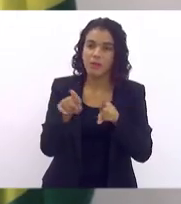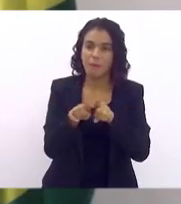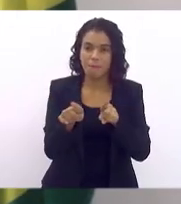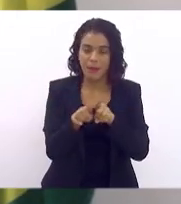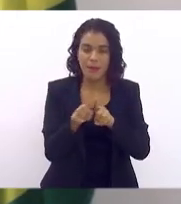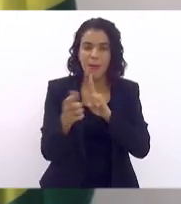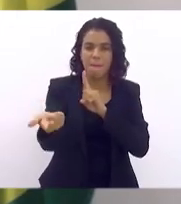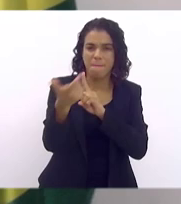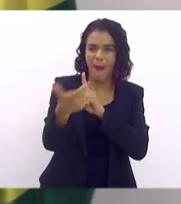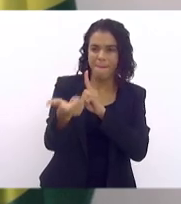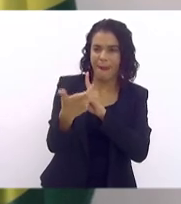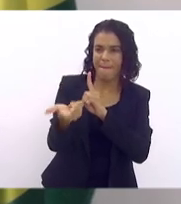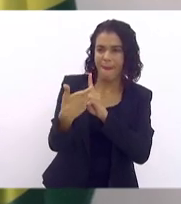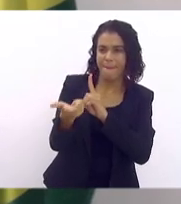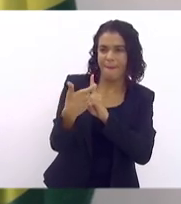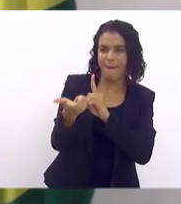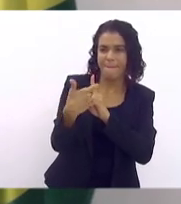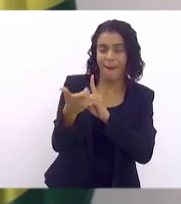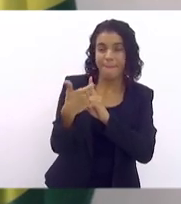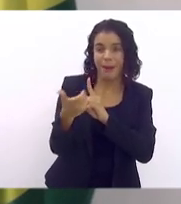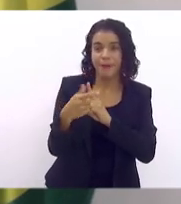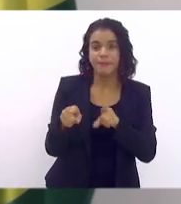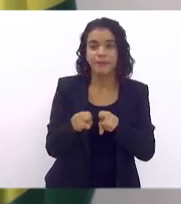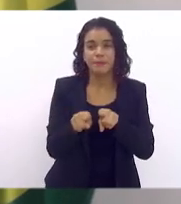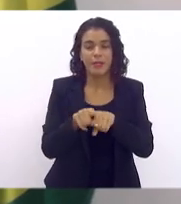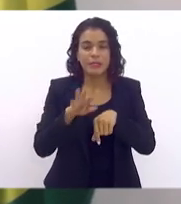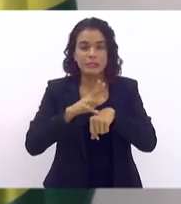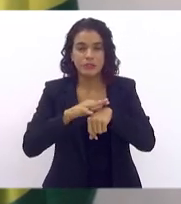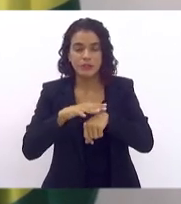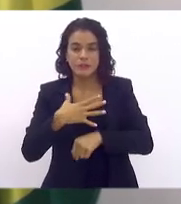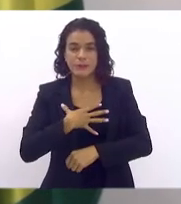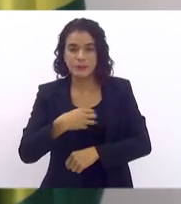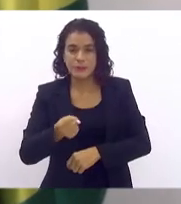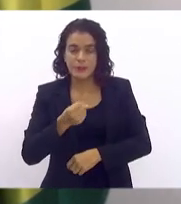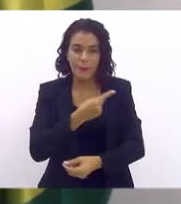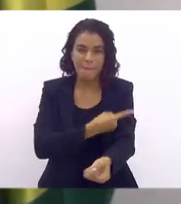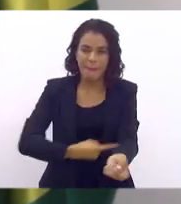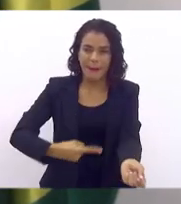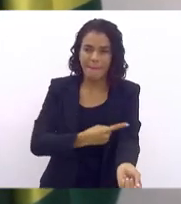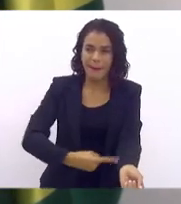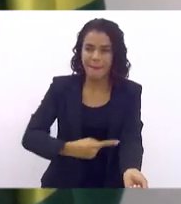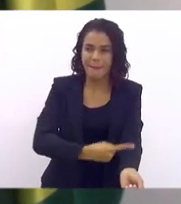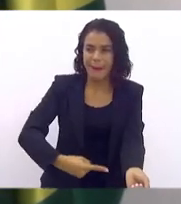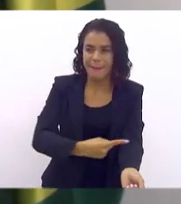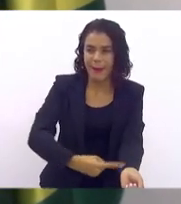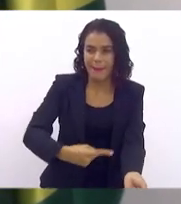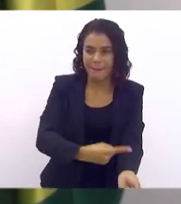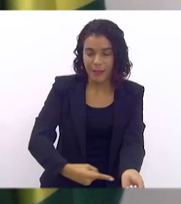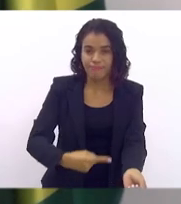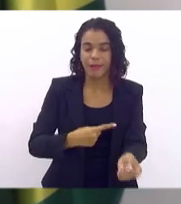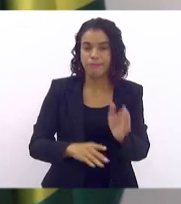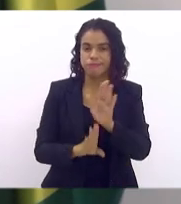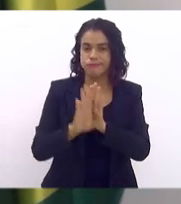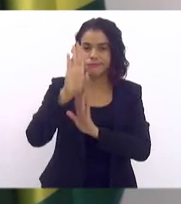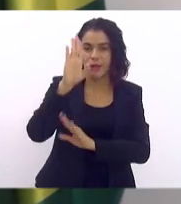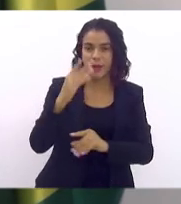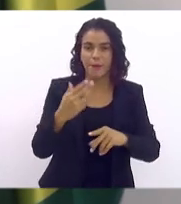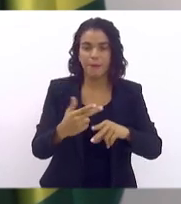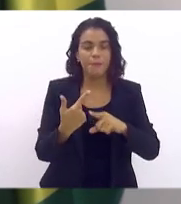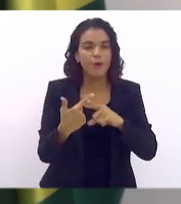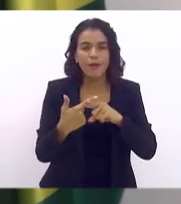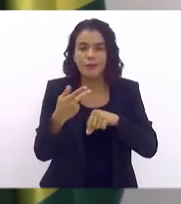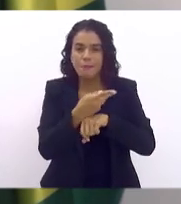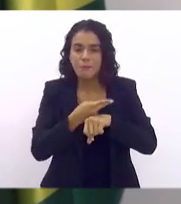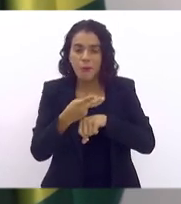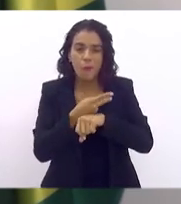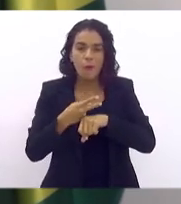muitos ataques. E as doenças, o suicídio, mutilação, né? Como a senhora falou, realmente está muito em alta, porque eles estão procurando um padrão